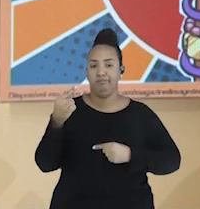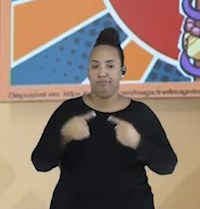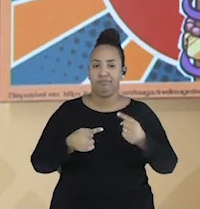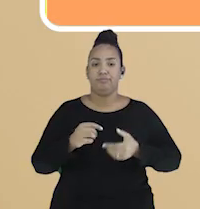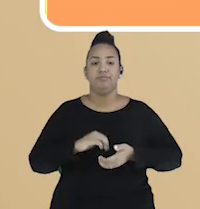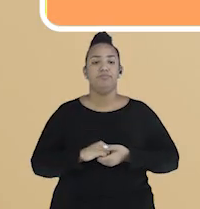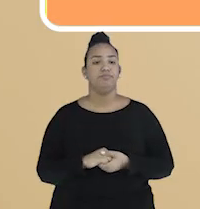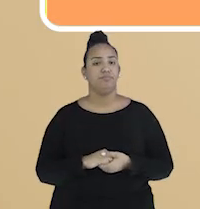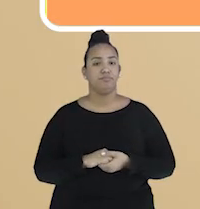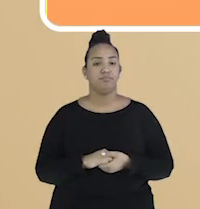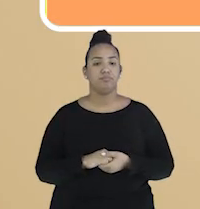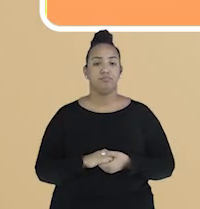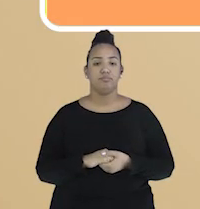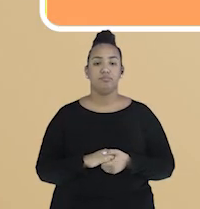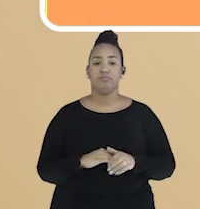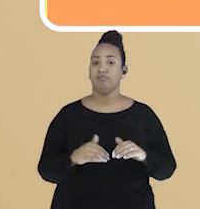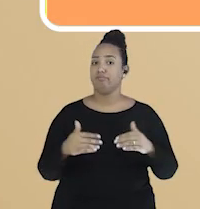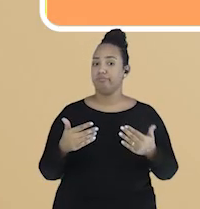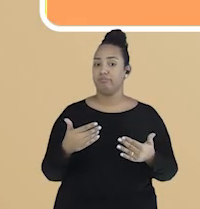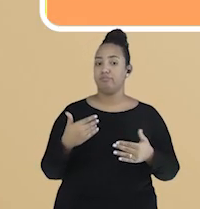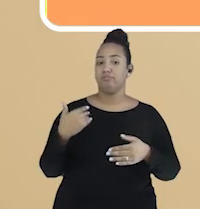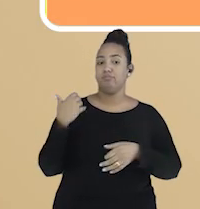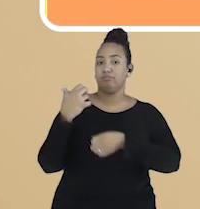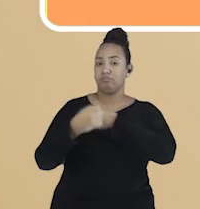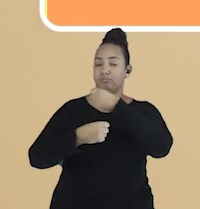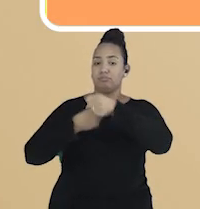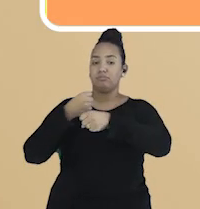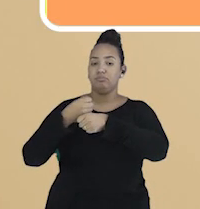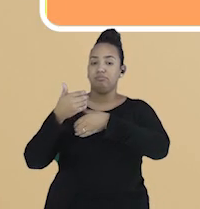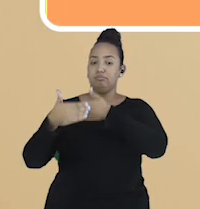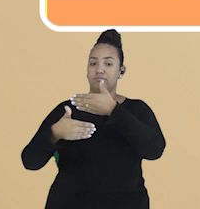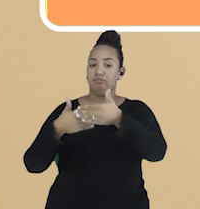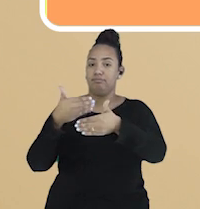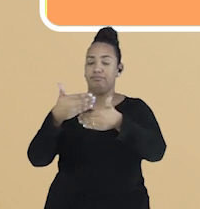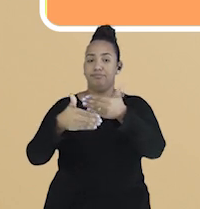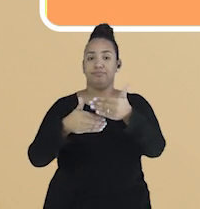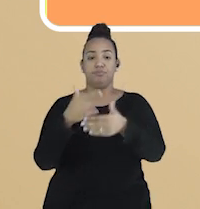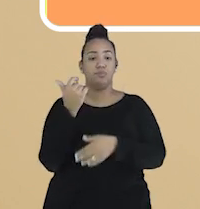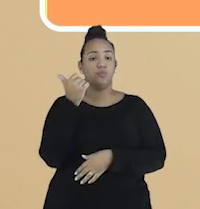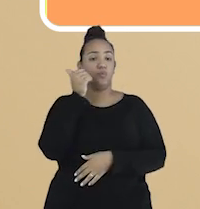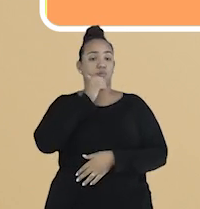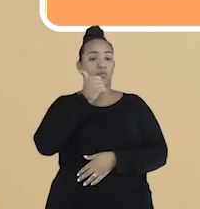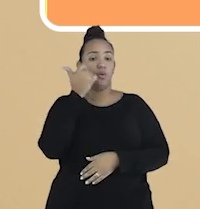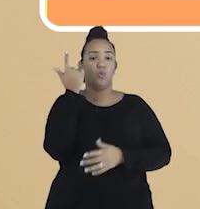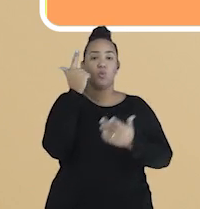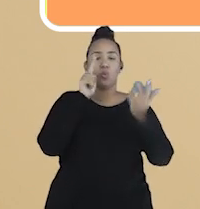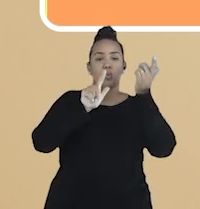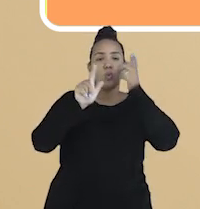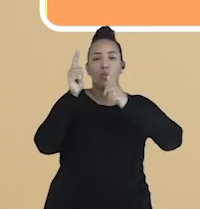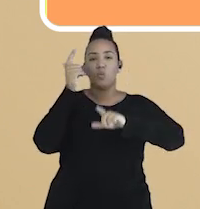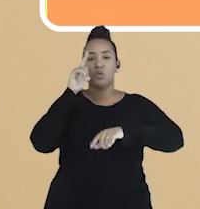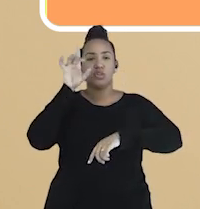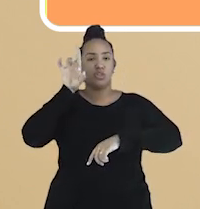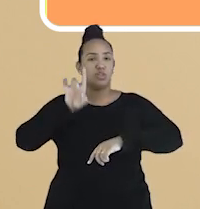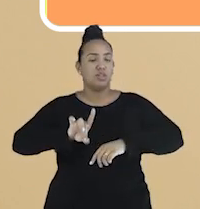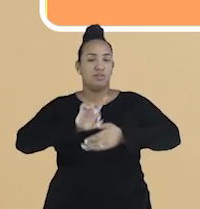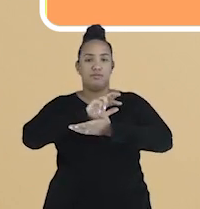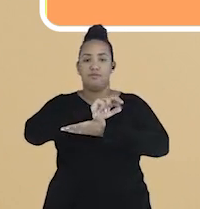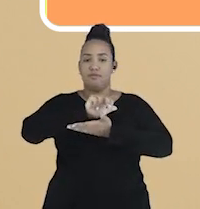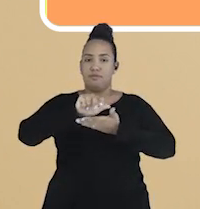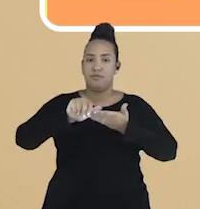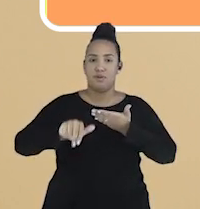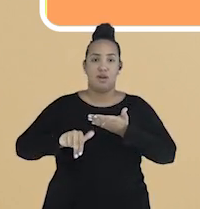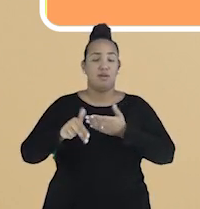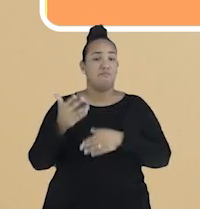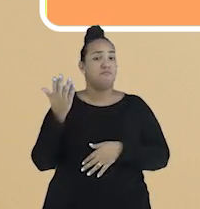políticas. À medida que os anos foram passando, as mulheres foram conquistando diversos direitos que elas